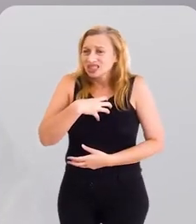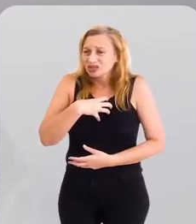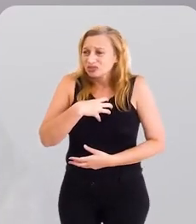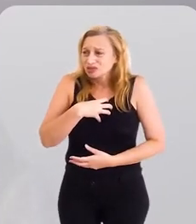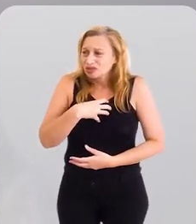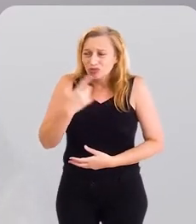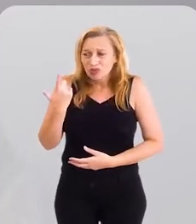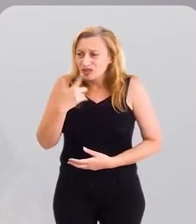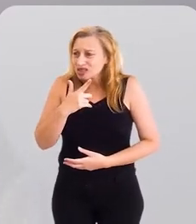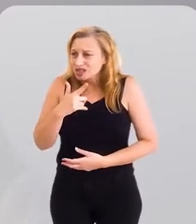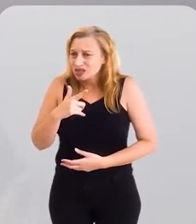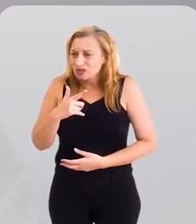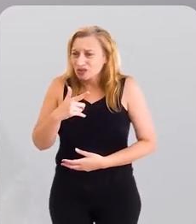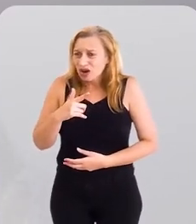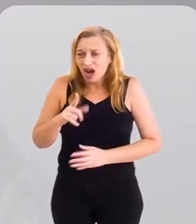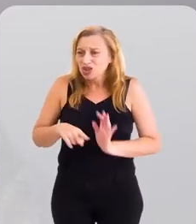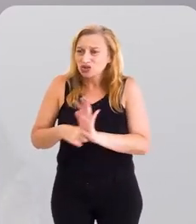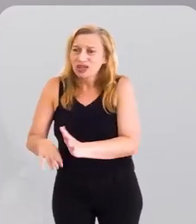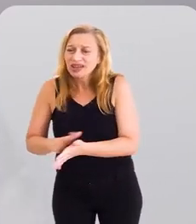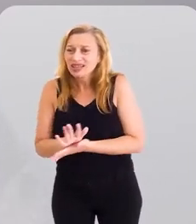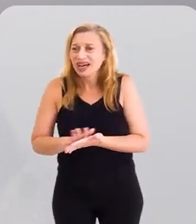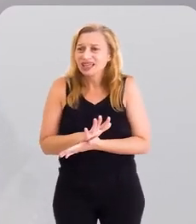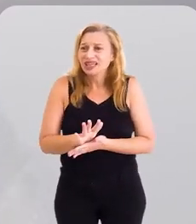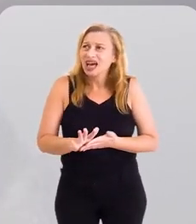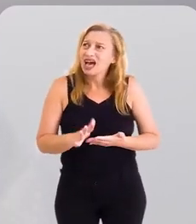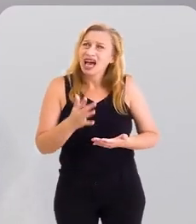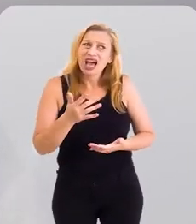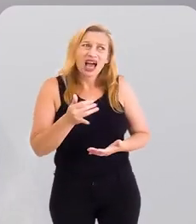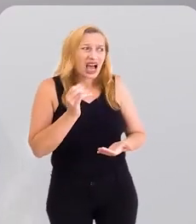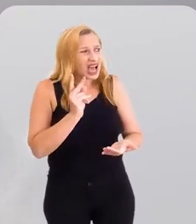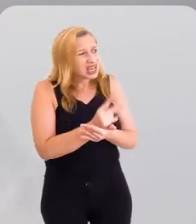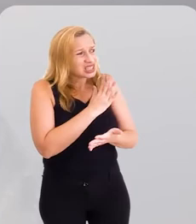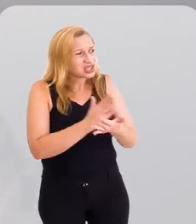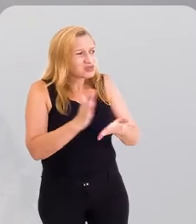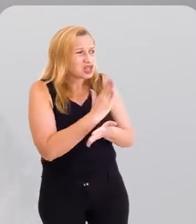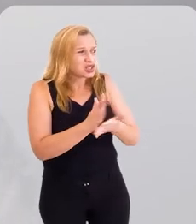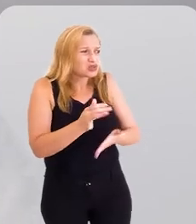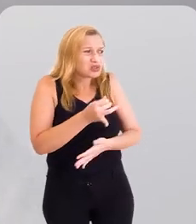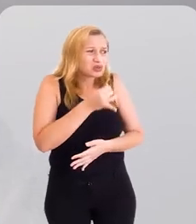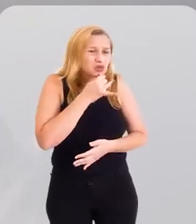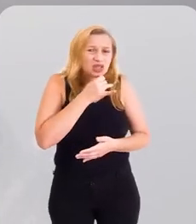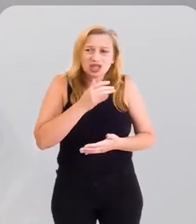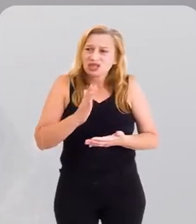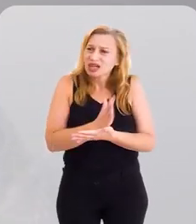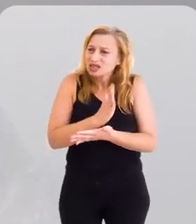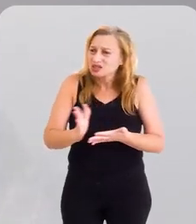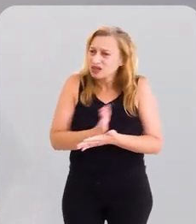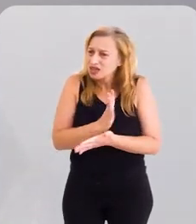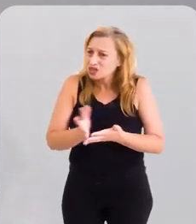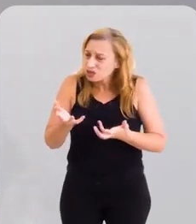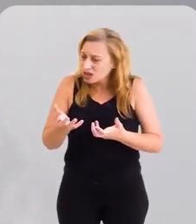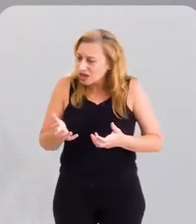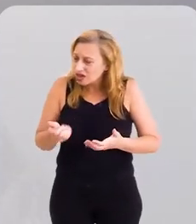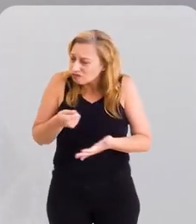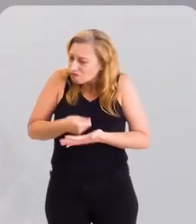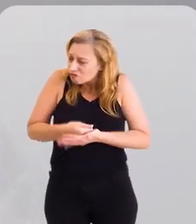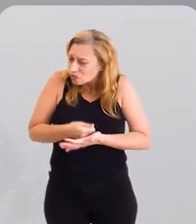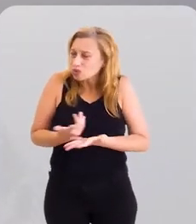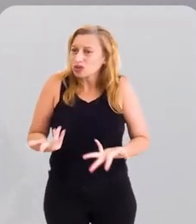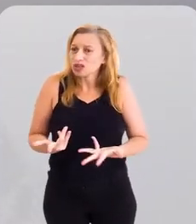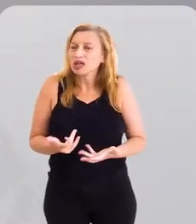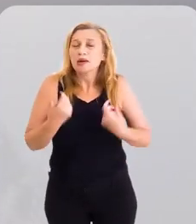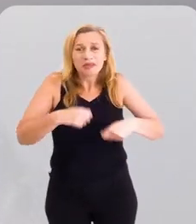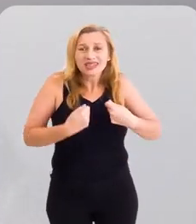onde eu me sinto impotente. Às vezes isso se transforma em revolta e às vezes se transforma em cobrança e às vezes em vitimização. Ou